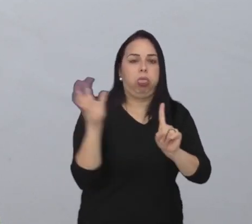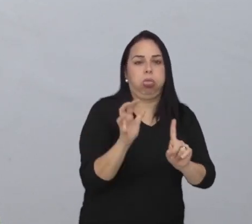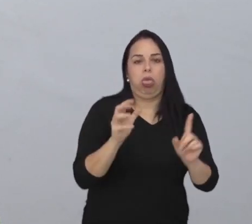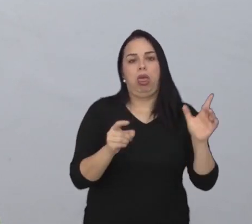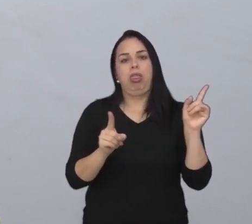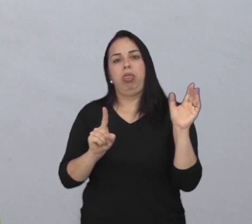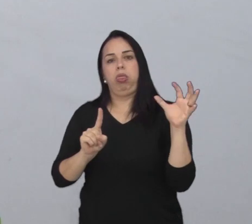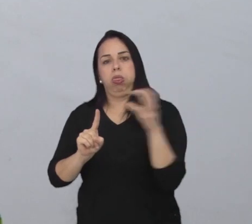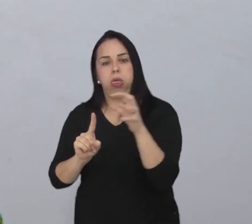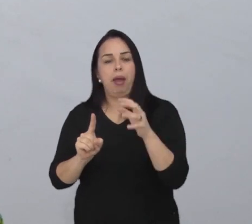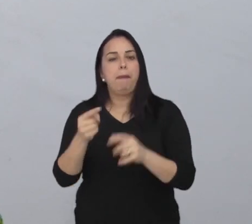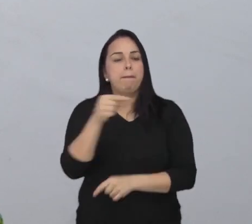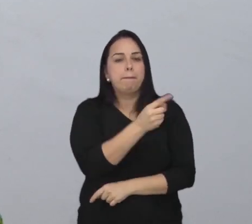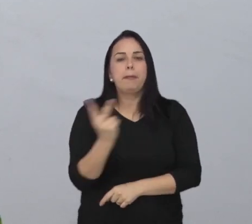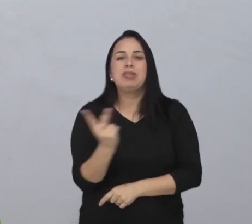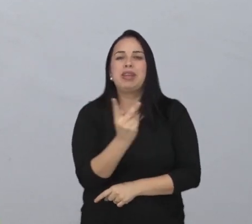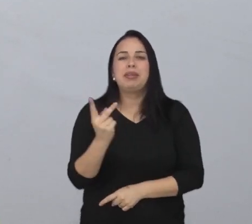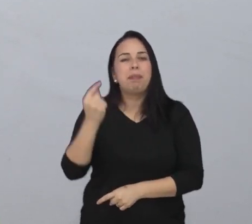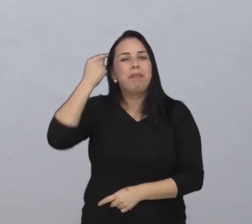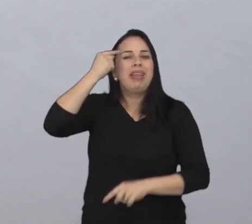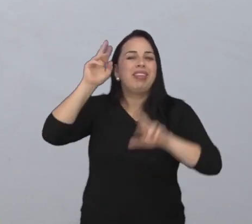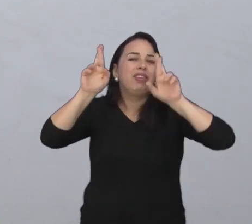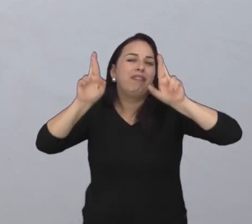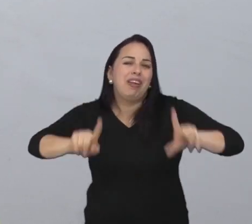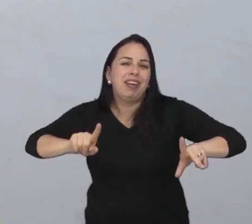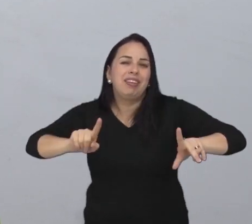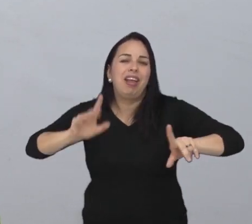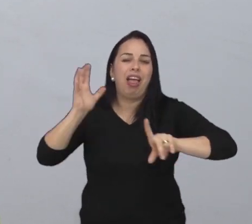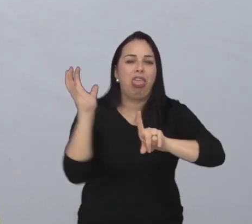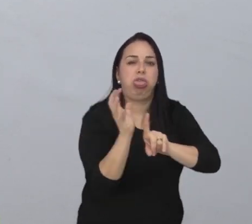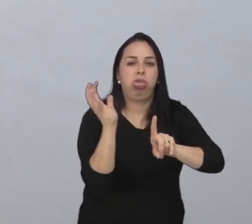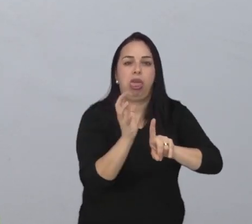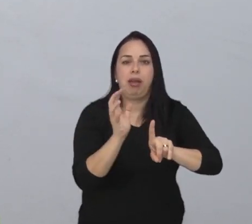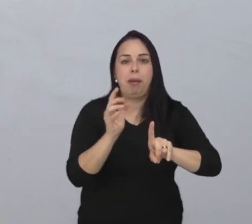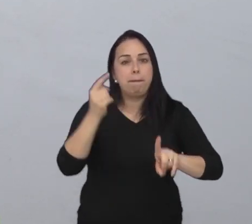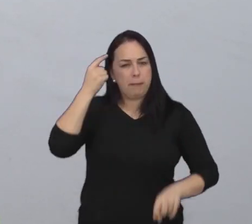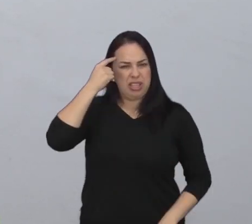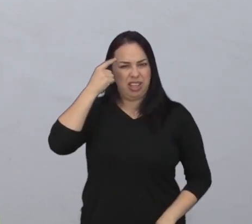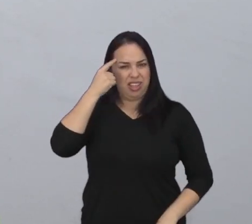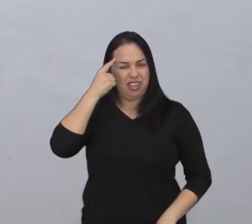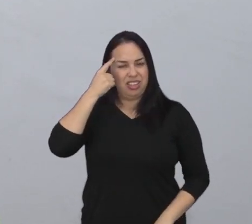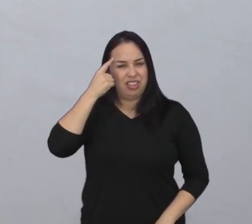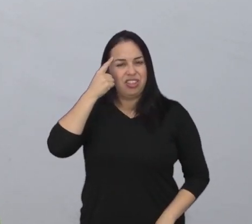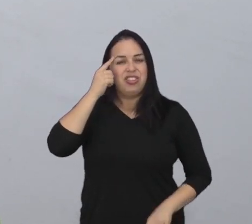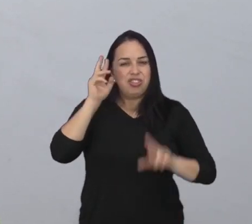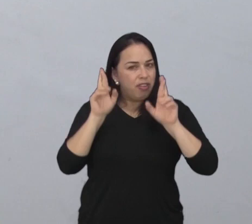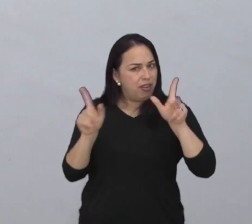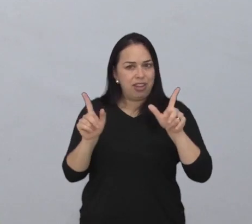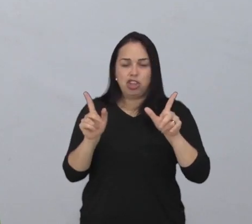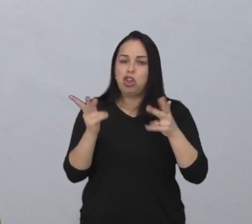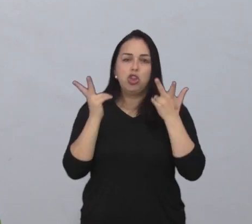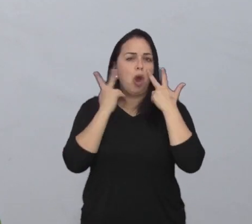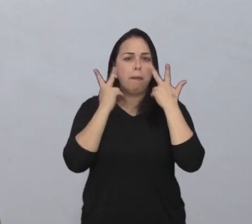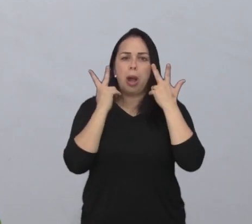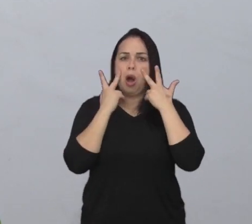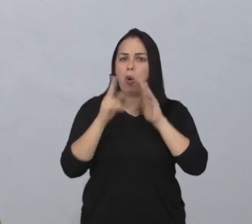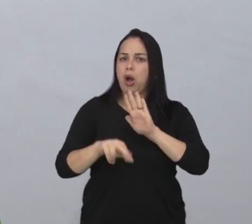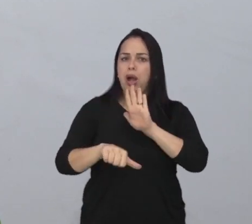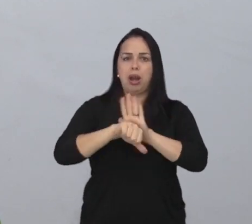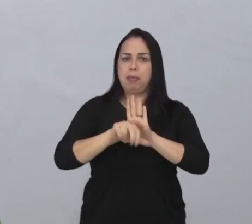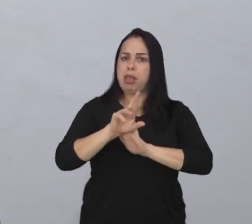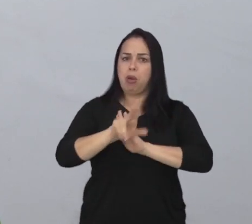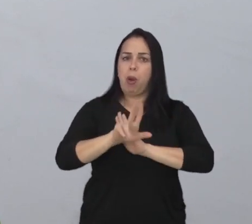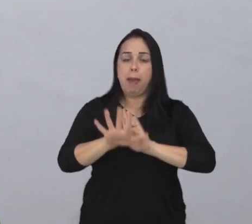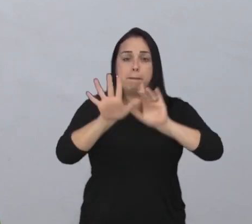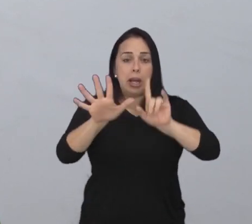muito assédio para essas pessoas que pensam diferente, como se pensar diferente fosse crime. Então eu acho